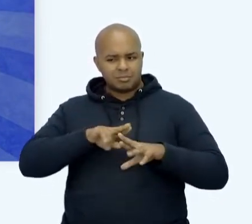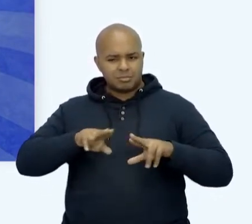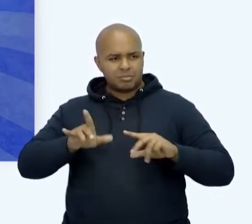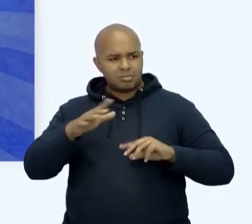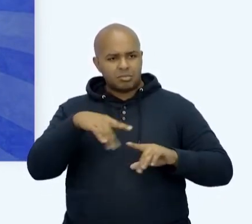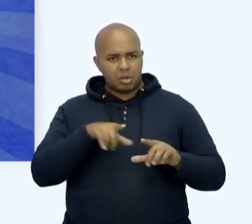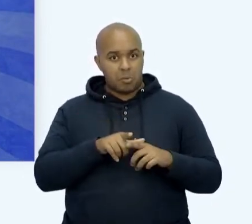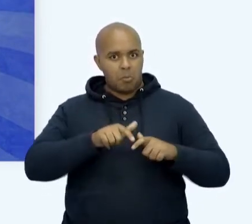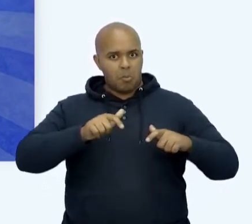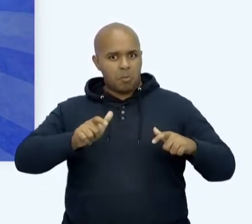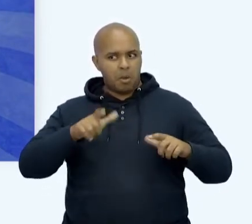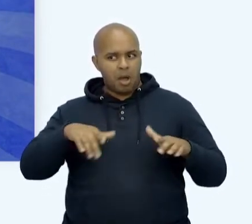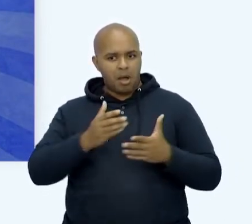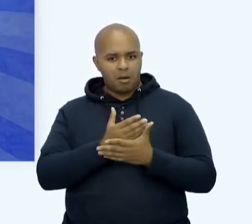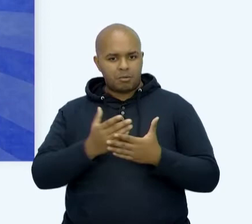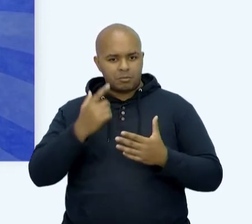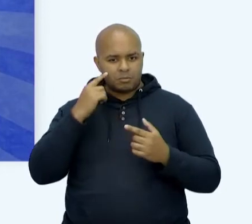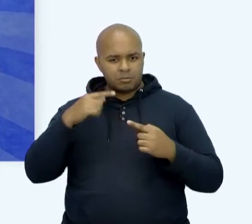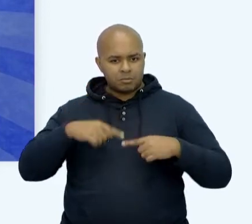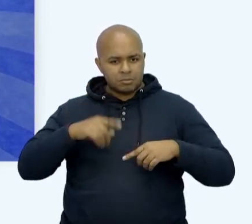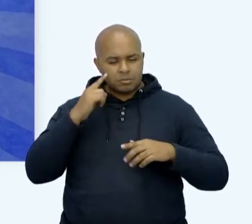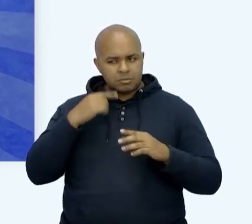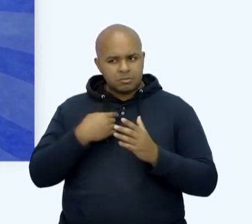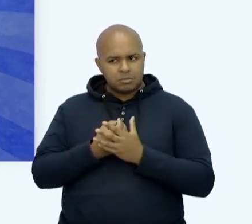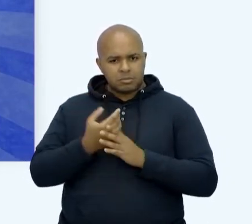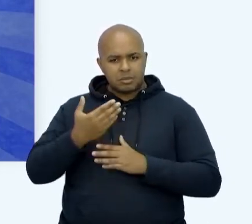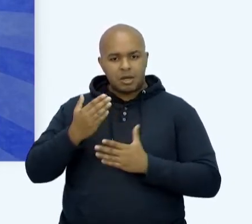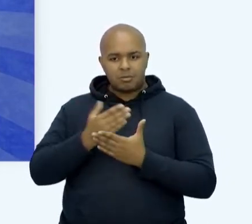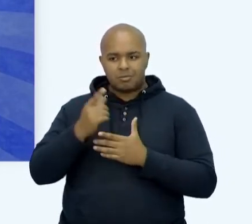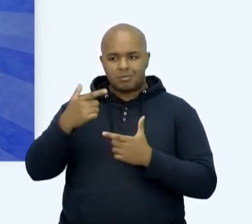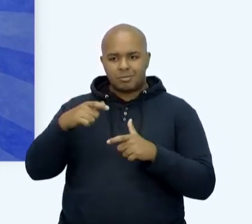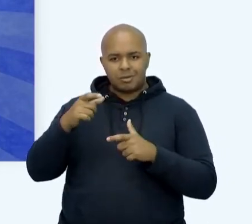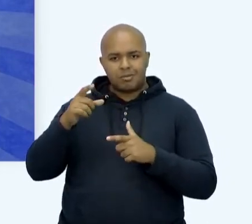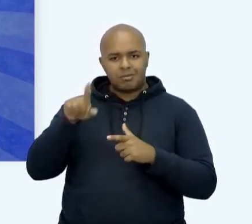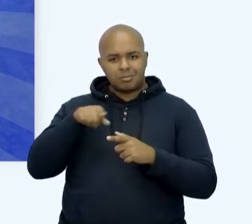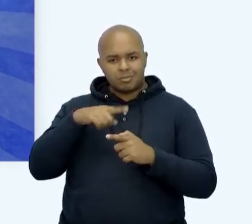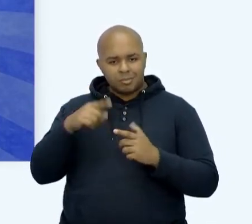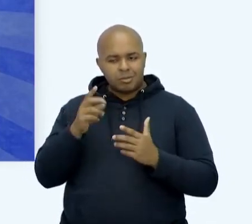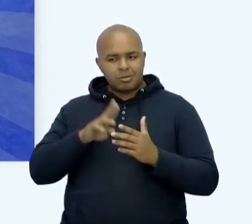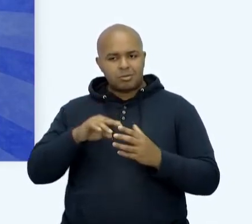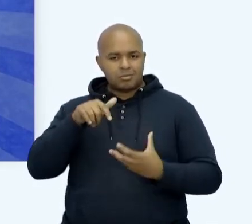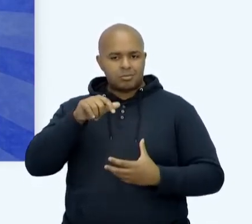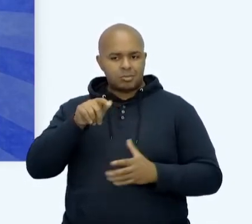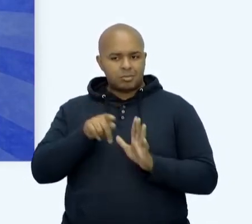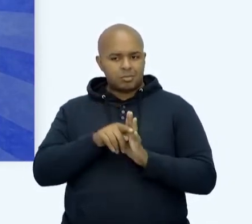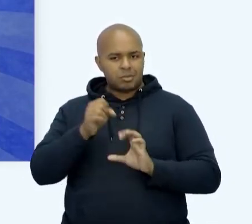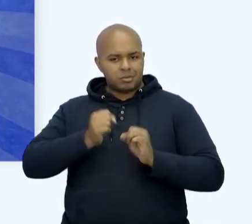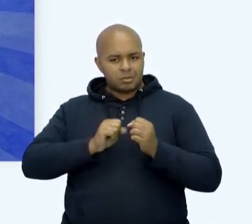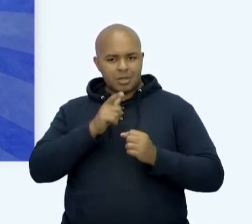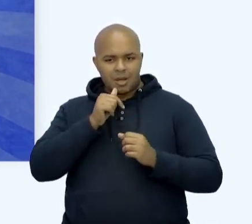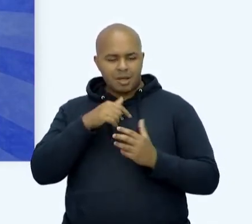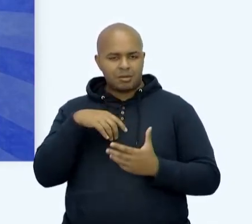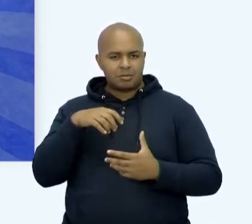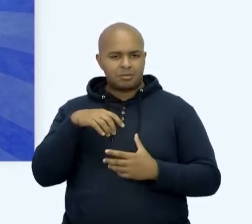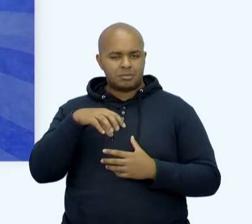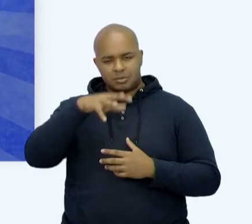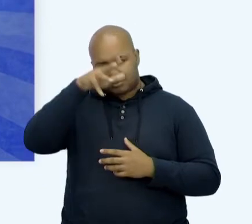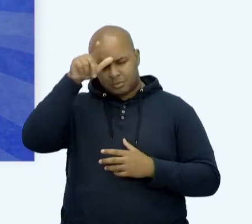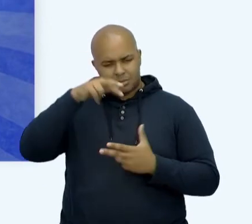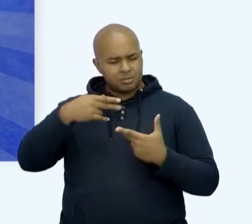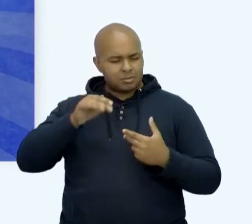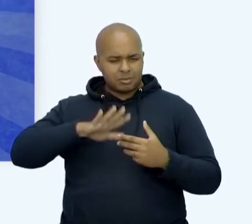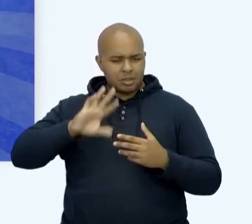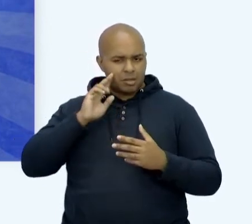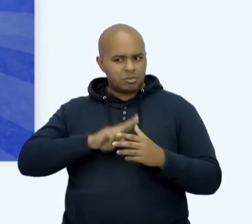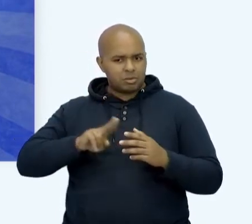por aí é tão grande, alguns países da Europa já proibiram o uso de PET pelas indústrias de água e refrigerantes,